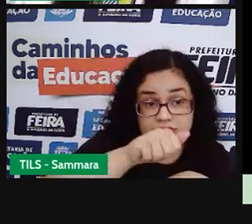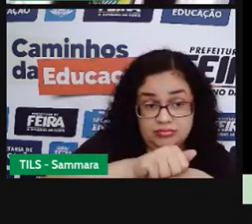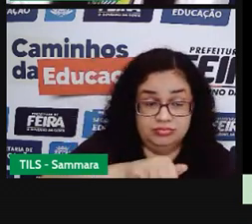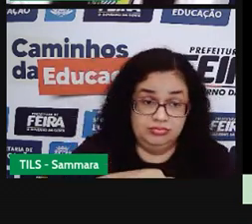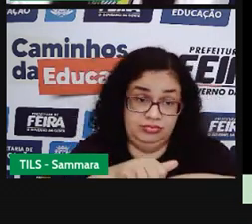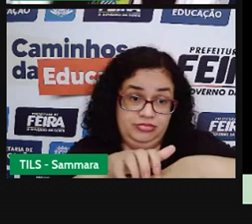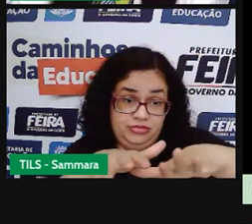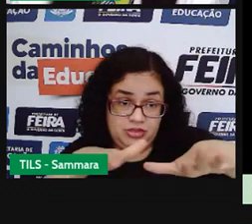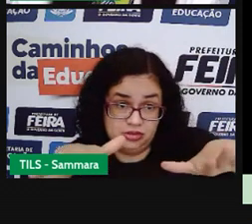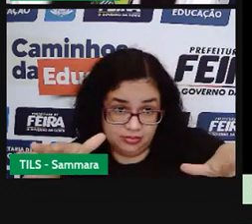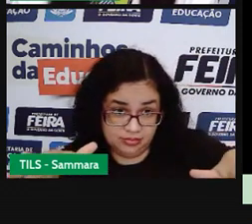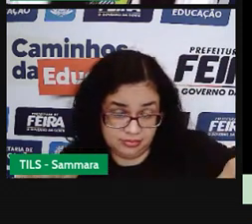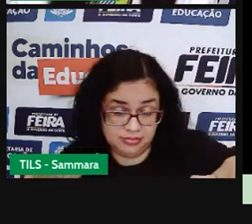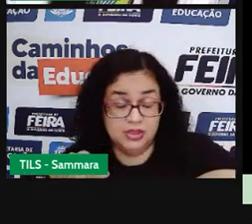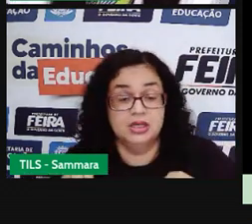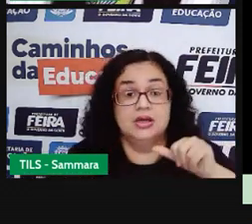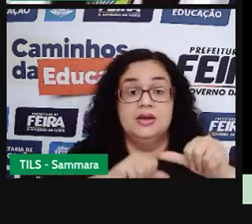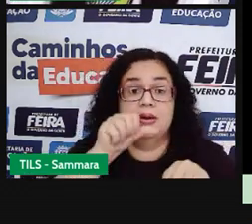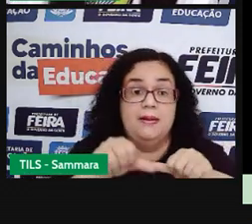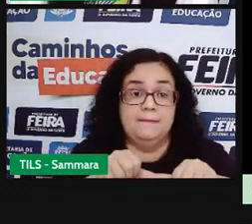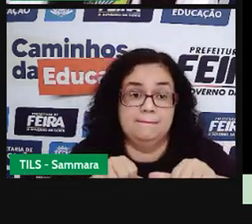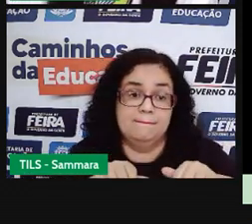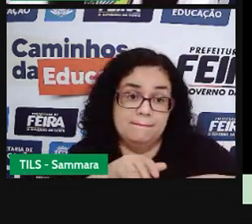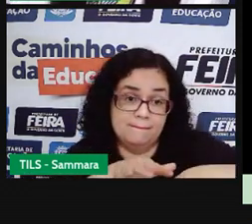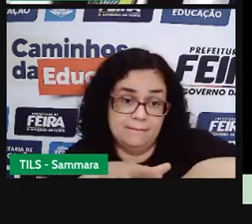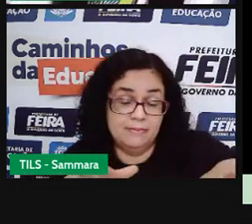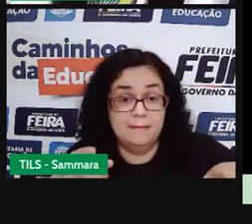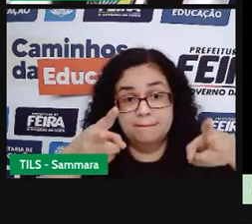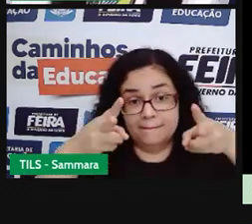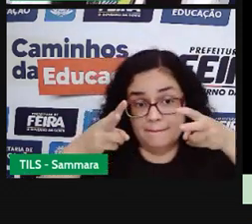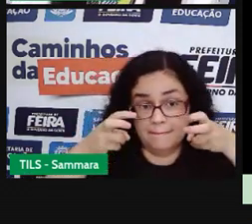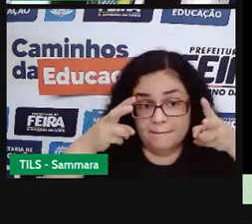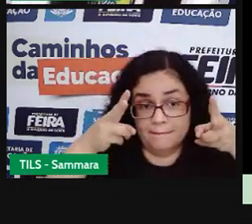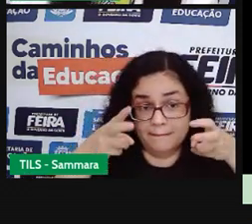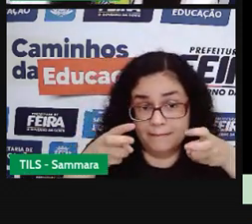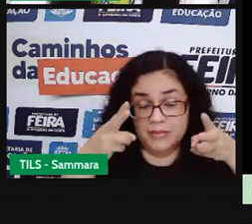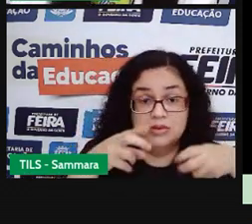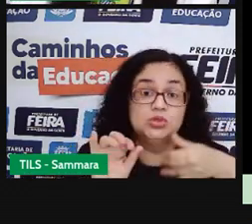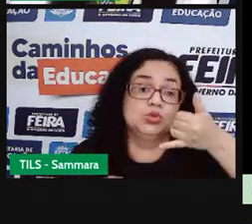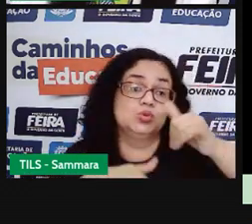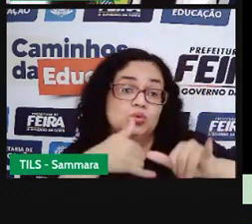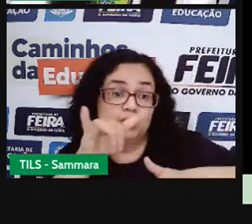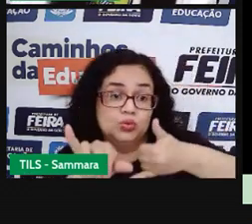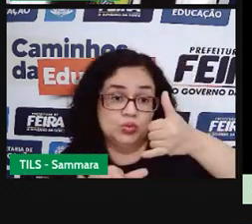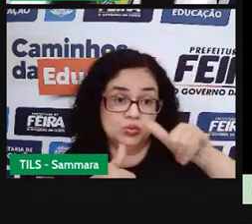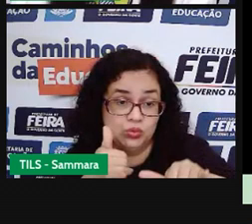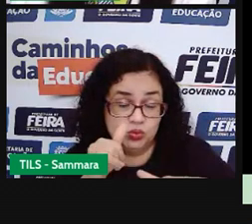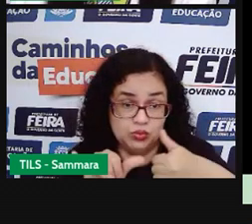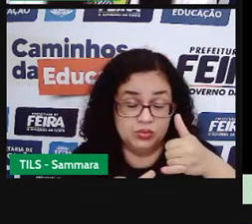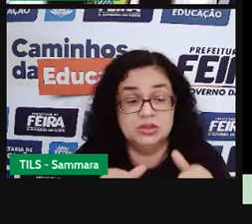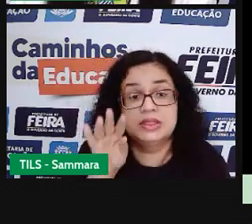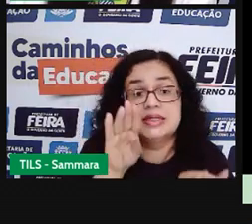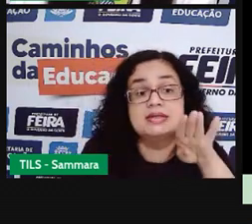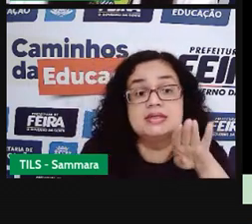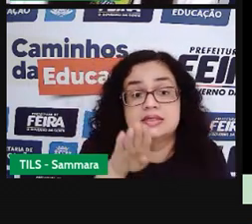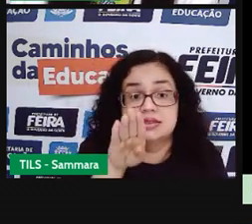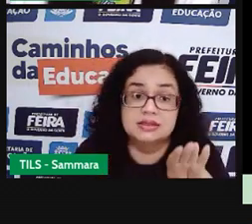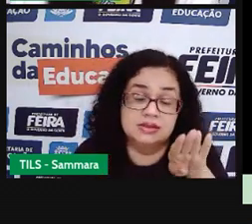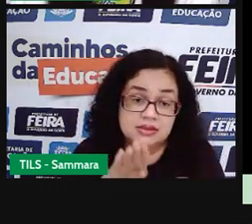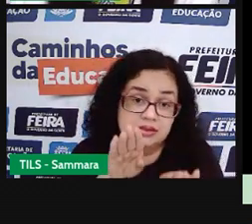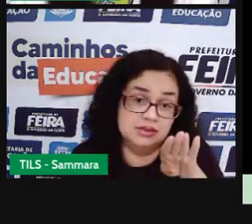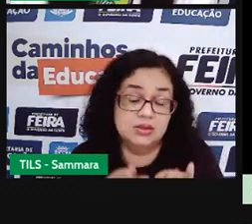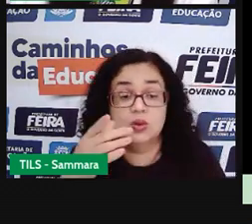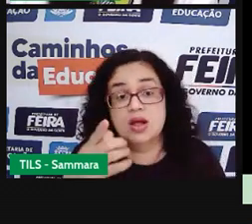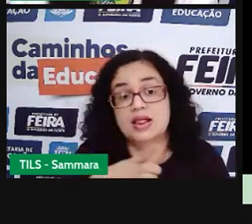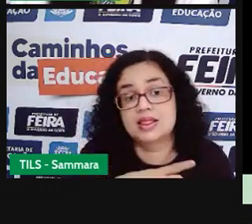temperatura também variar do que a gente percebe que as diversas substâncias presentes na